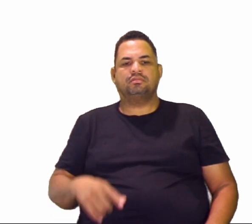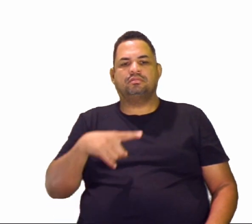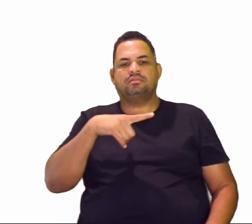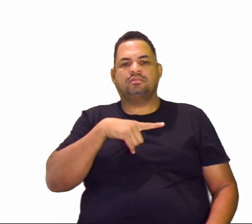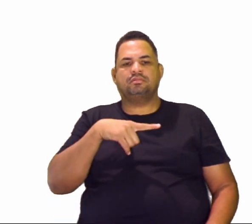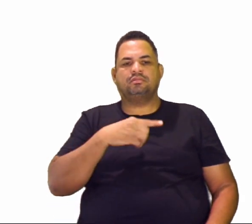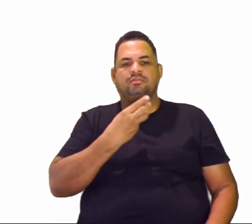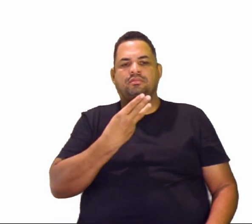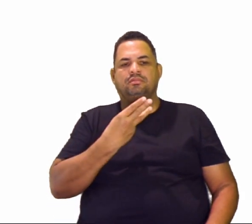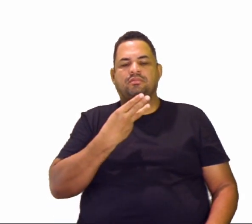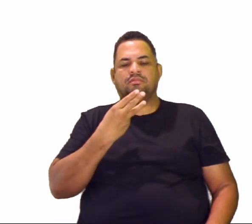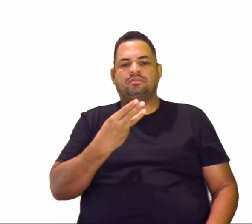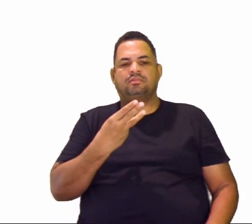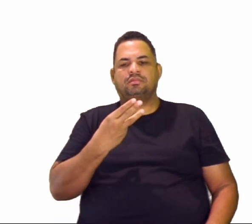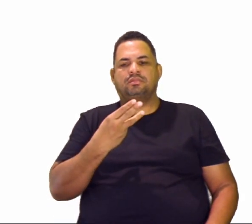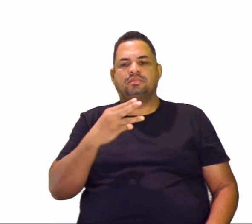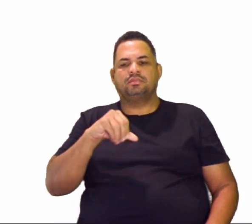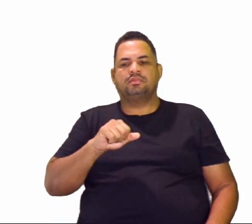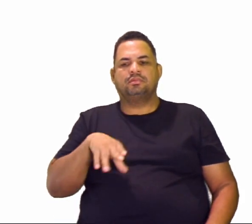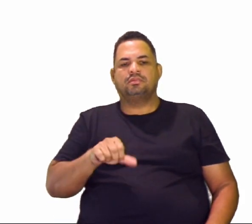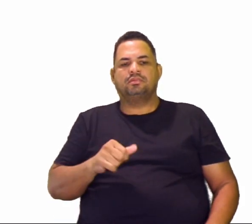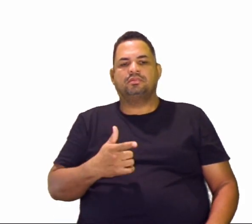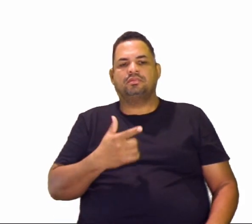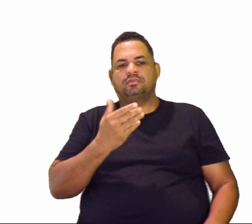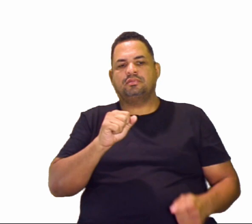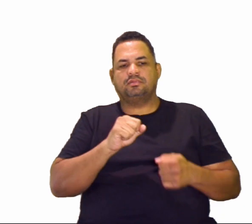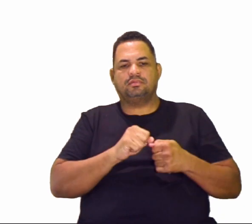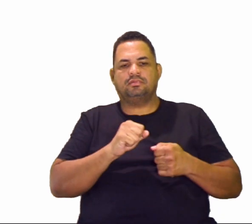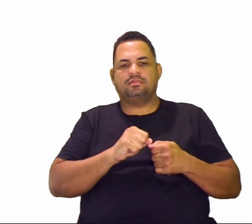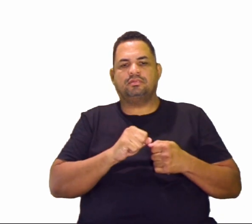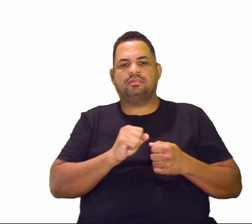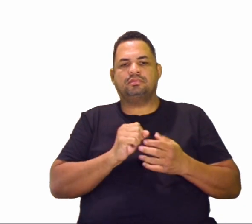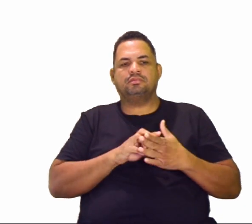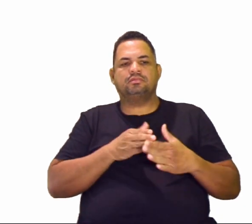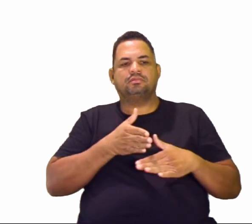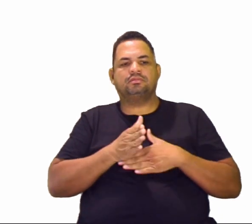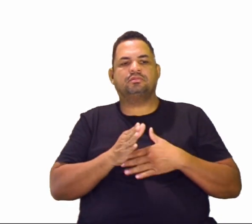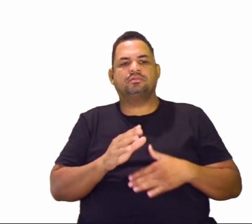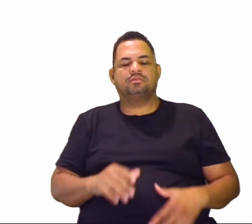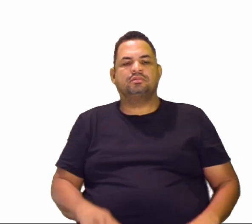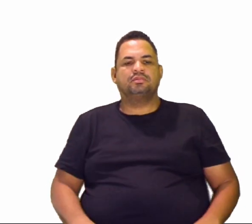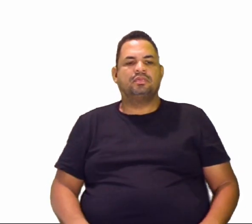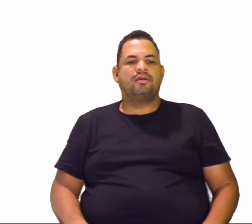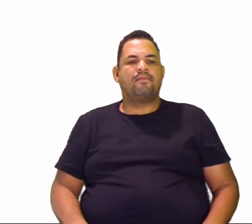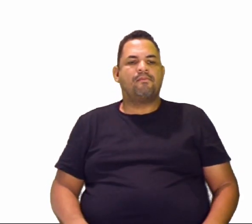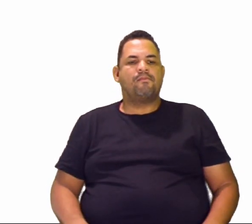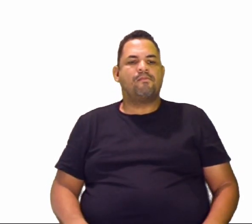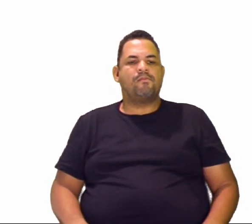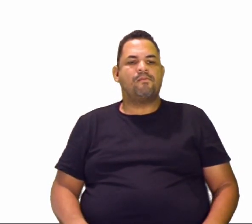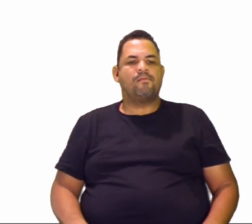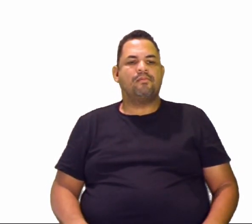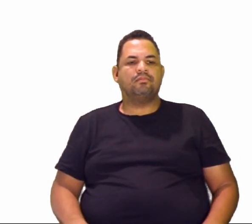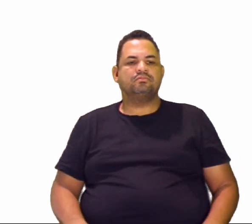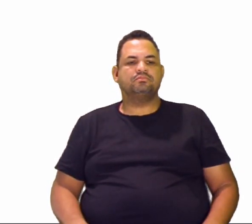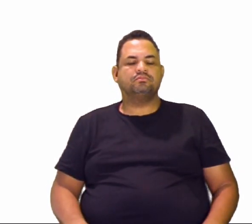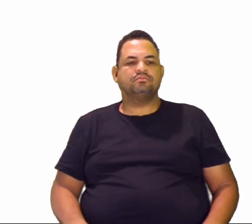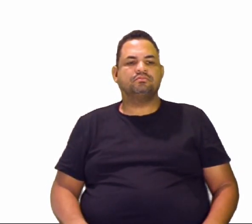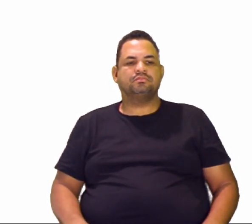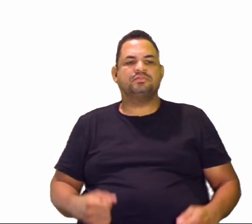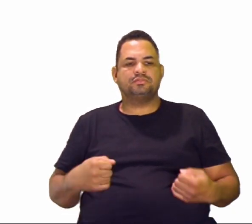de CO2 ocupa X. Aí você faz direto. Como não utilizou massa,